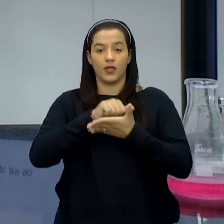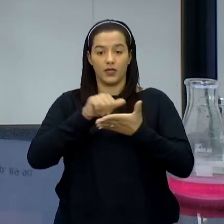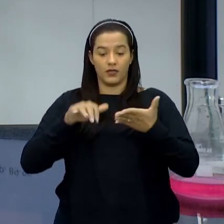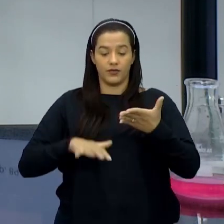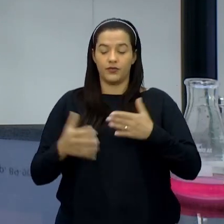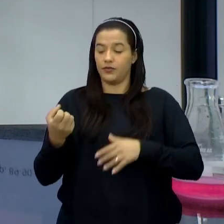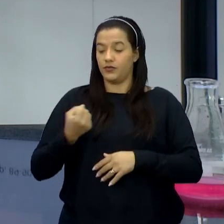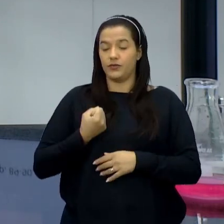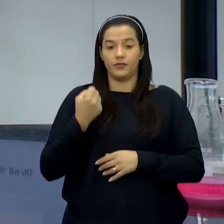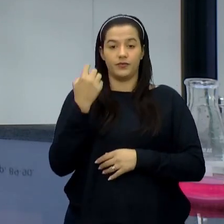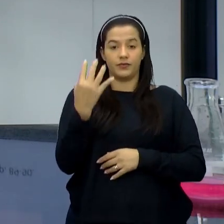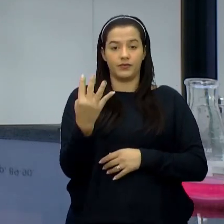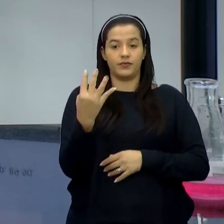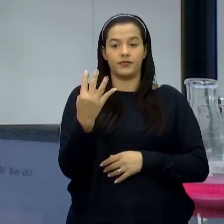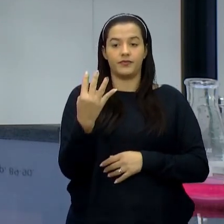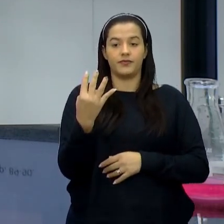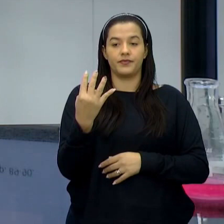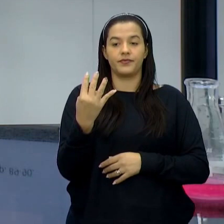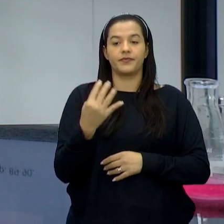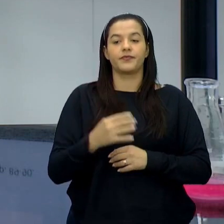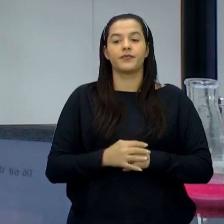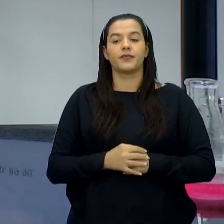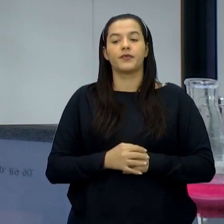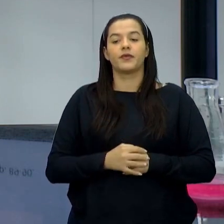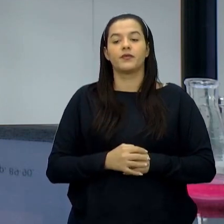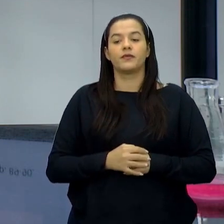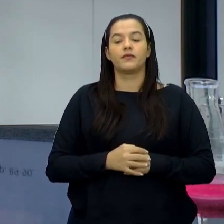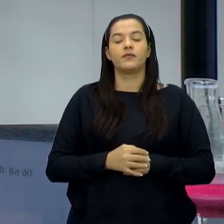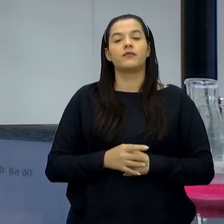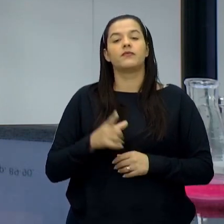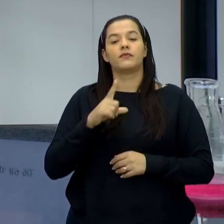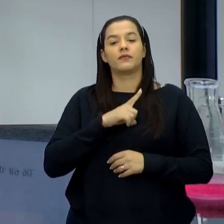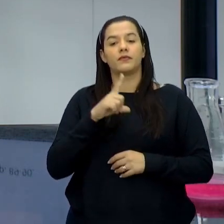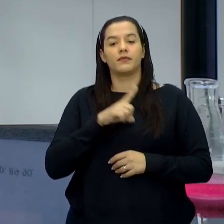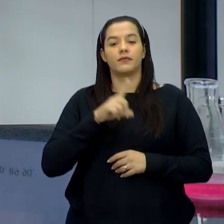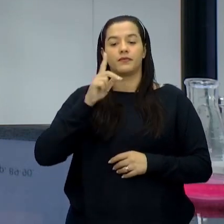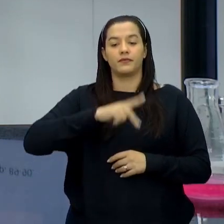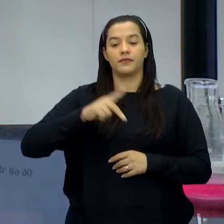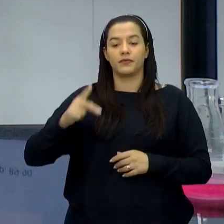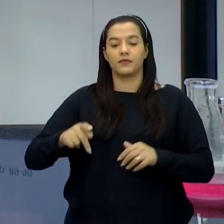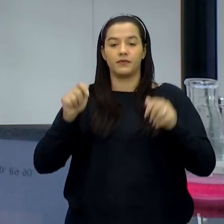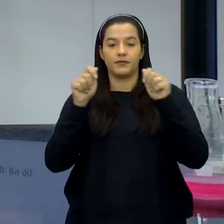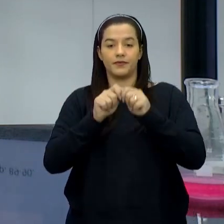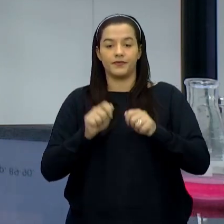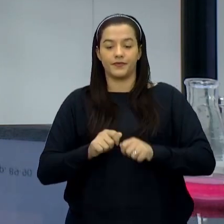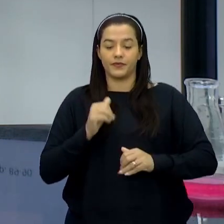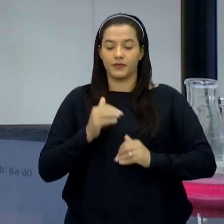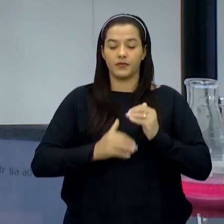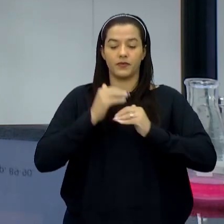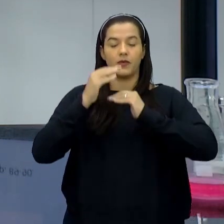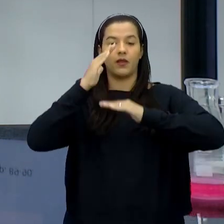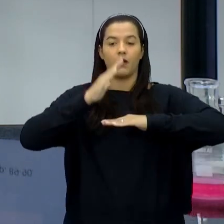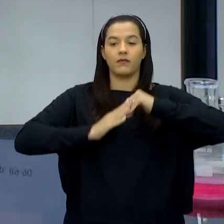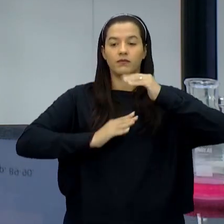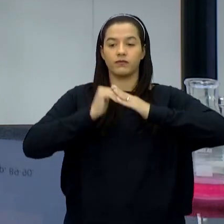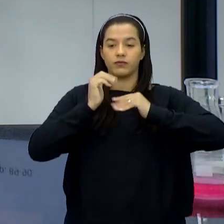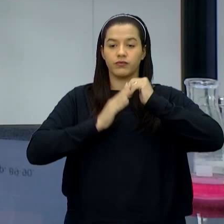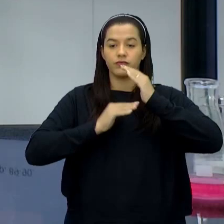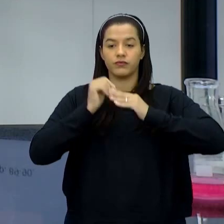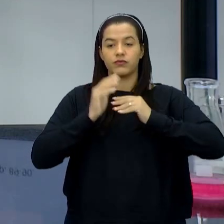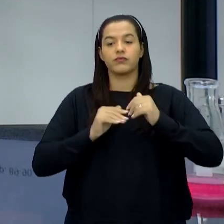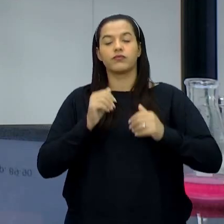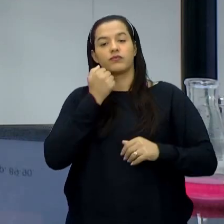4 o professor, né, desenvolvendo as habilidades